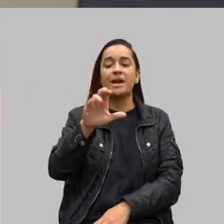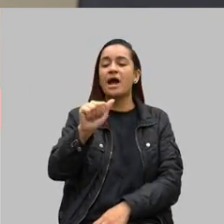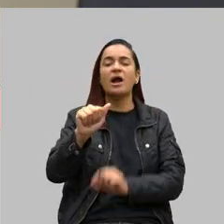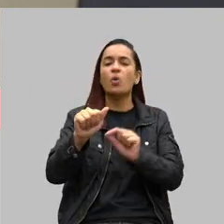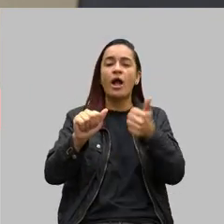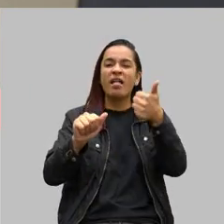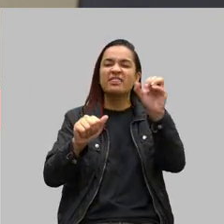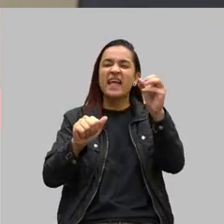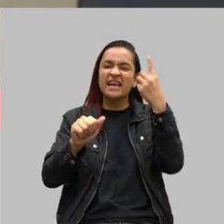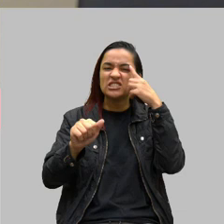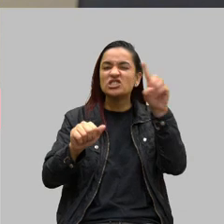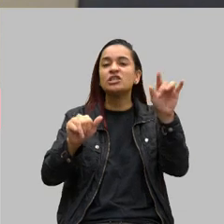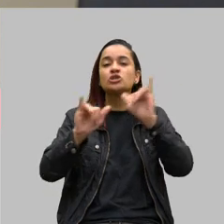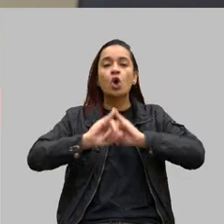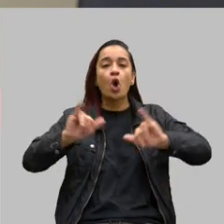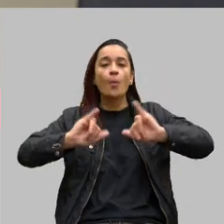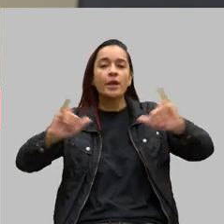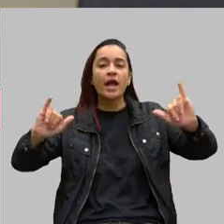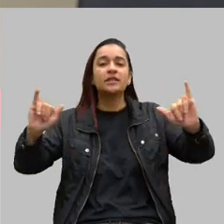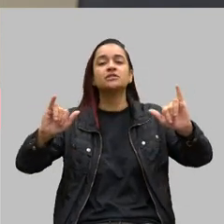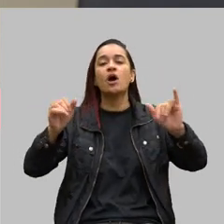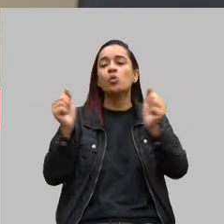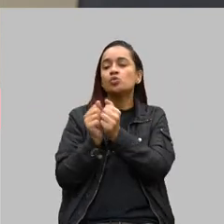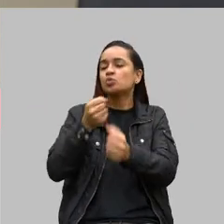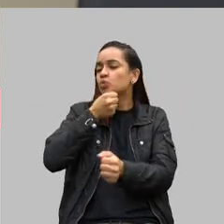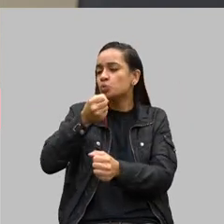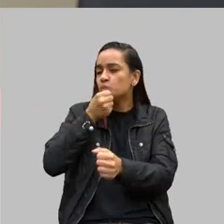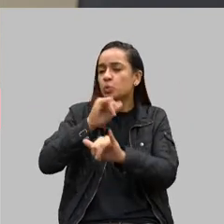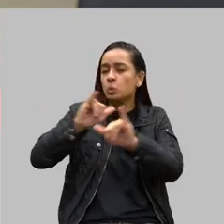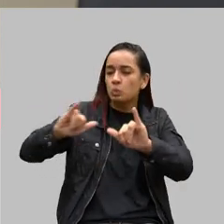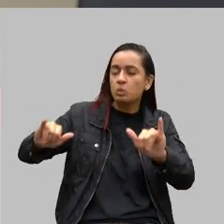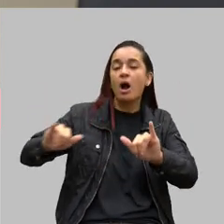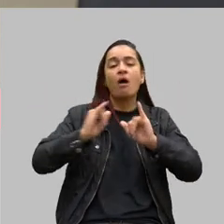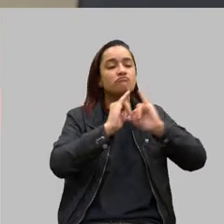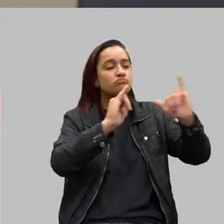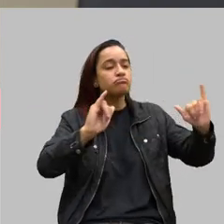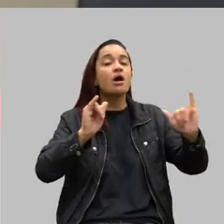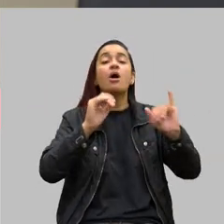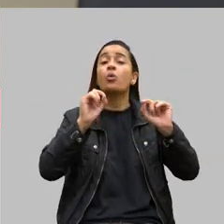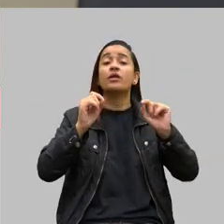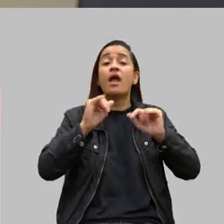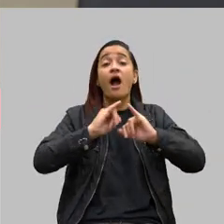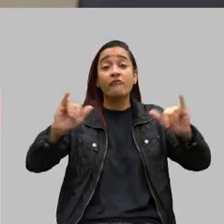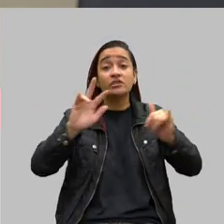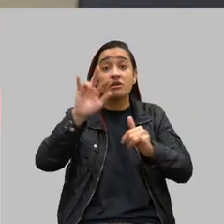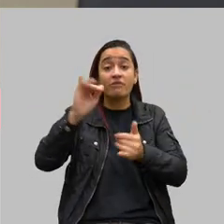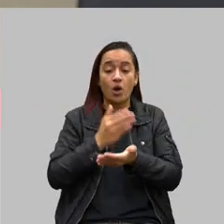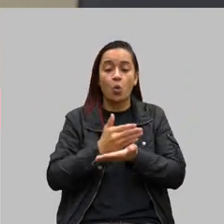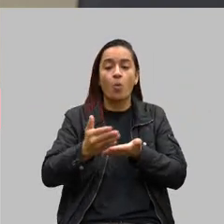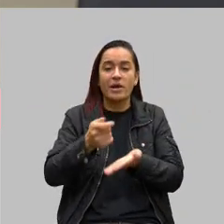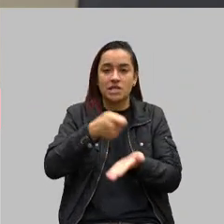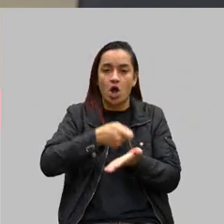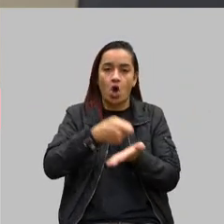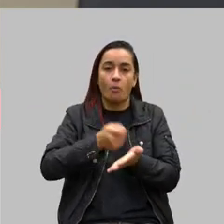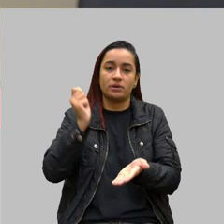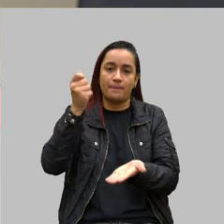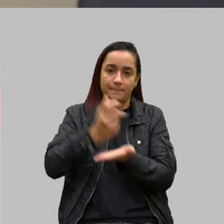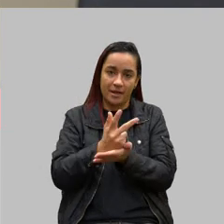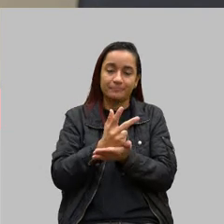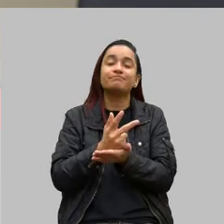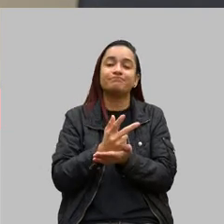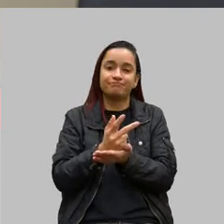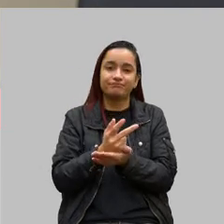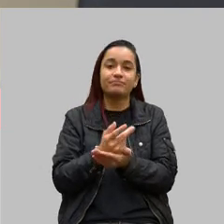comunicação nas praças de pedagio informando que o né que vai começar a cobrança a gente ainda não chegou nessa data porque ainda estamos nessa fase de